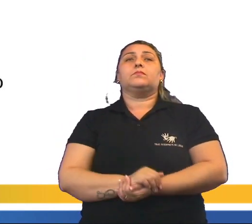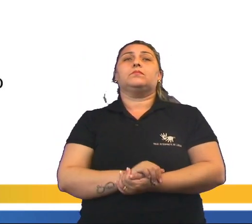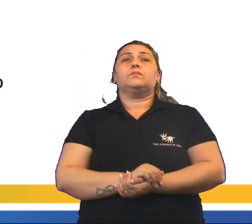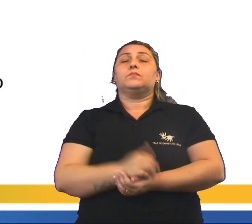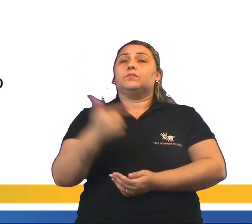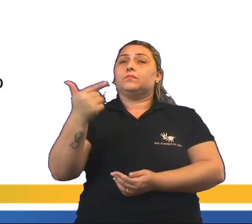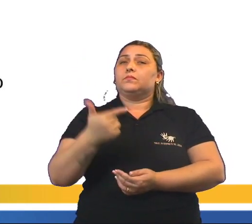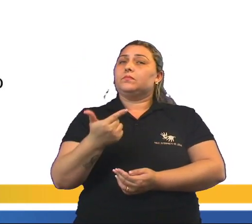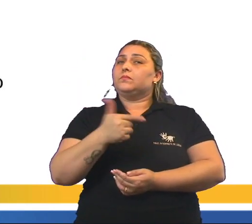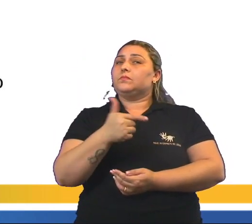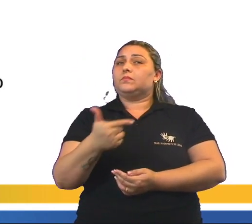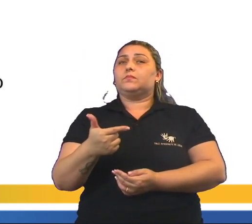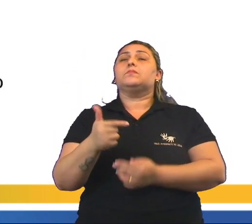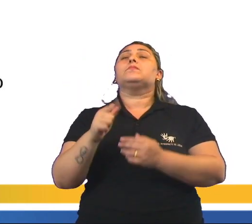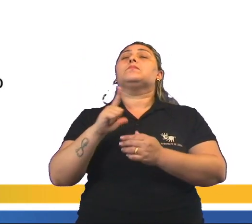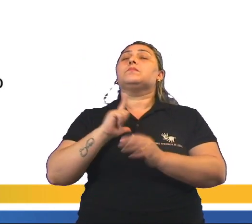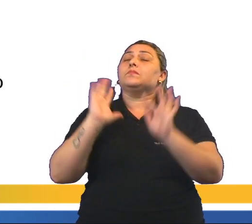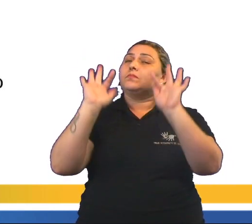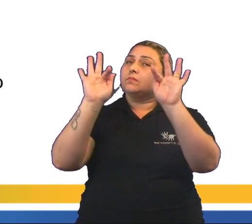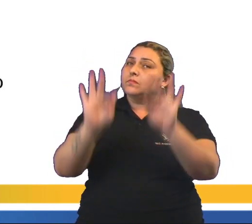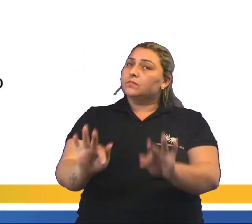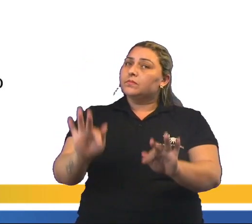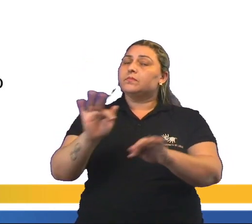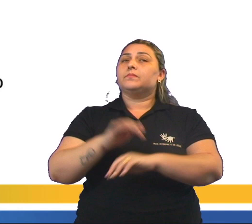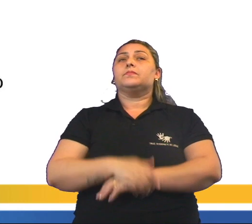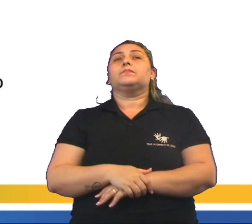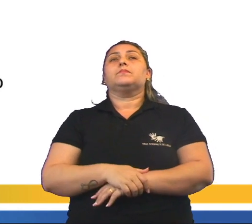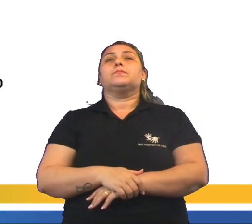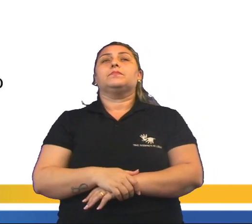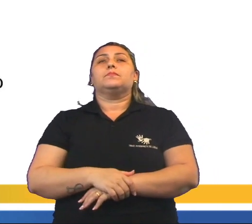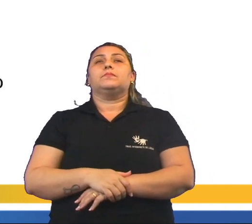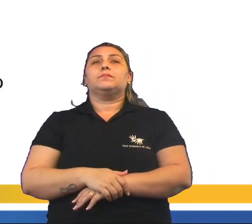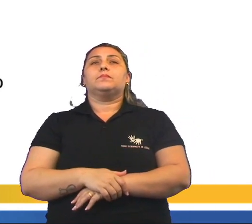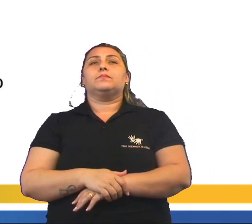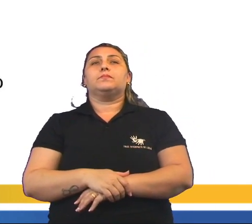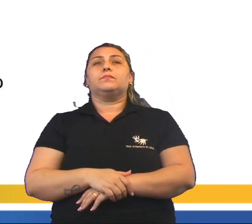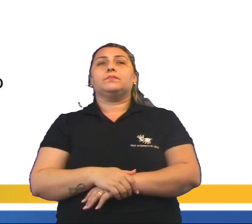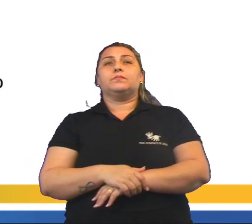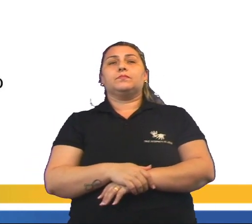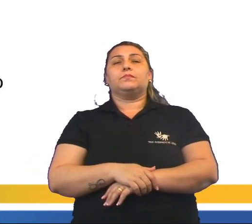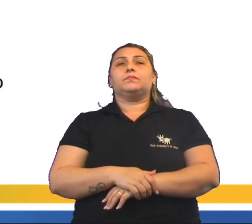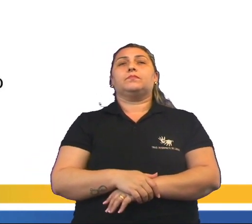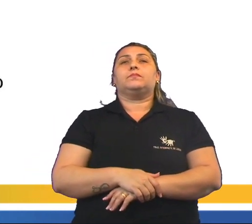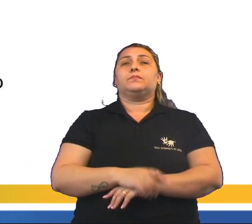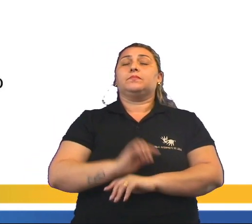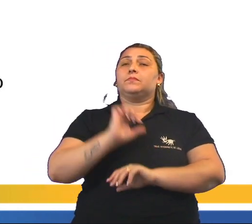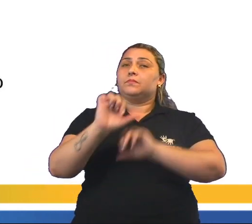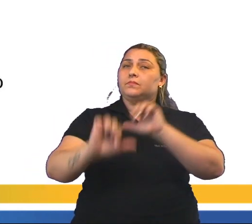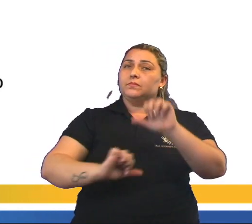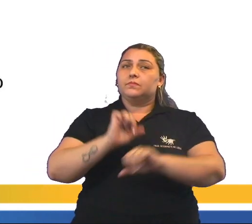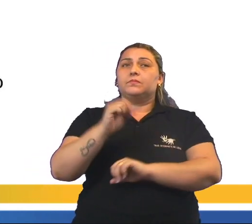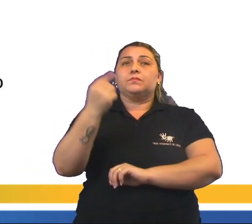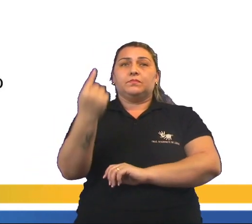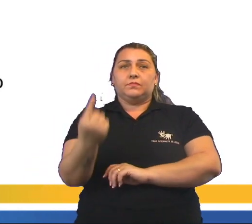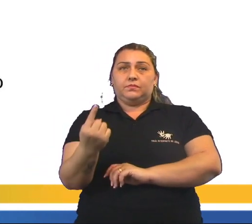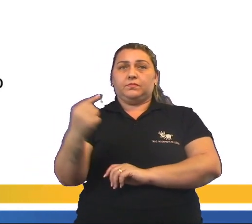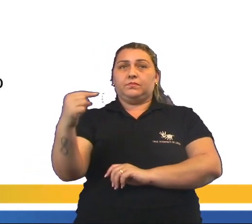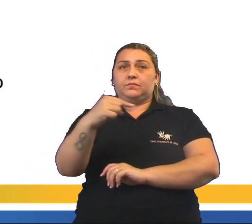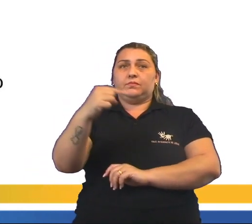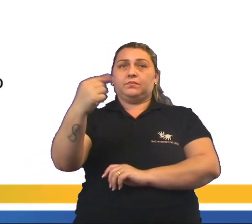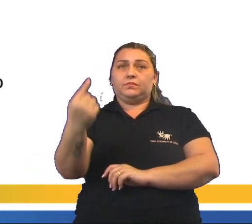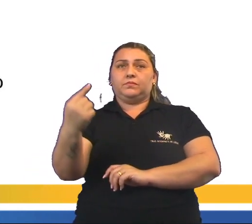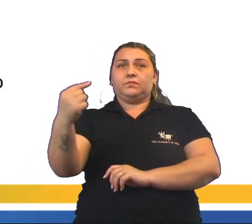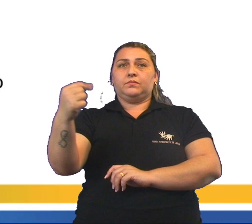primeiro é infinito porém o segundo parenzas ele é finito mesmo oscilando ele vai ficar um